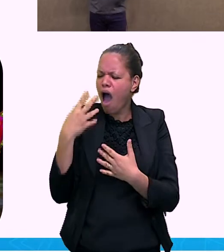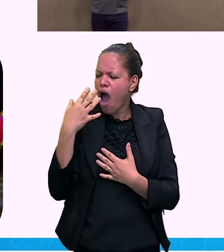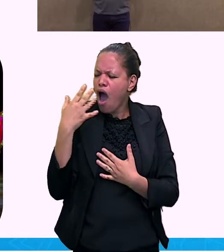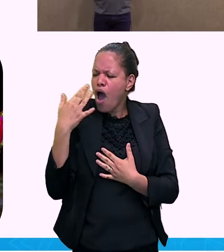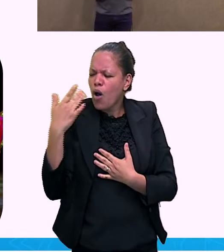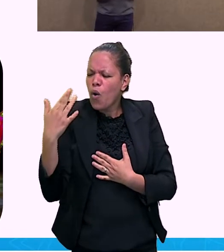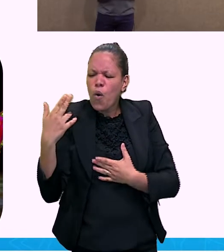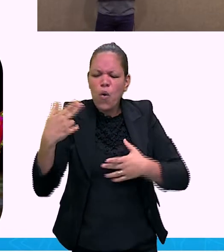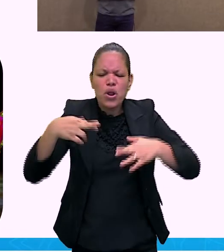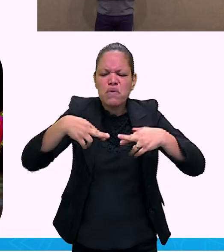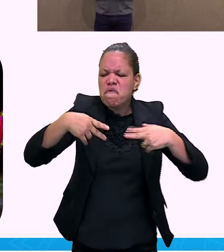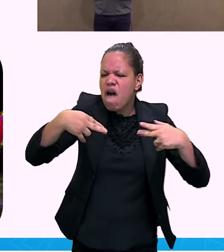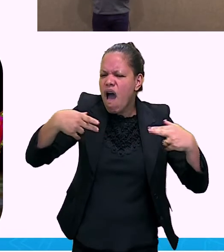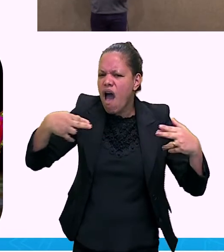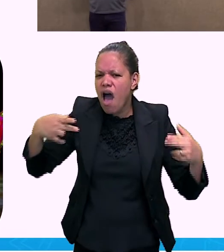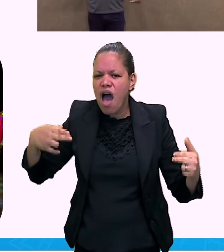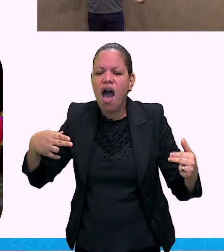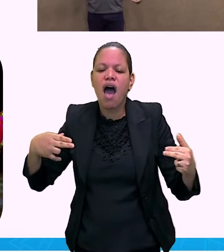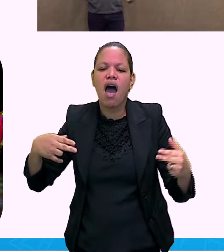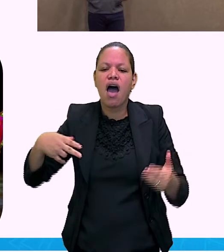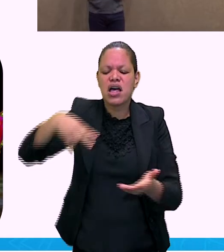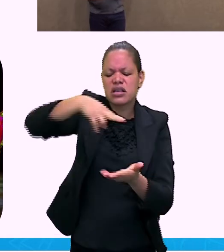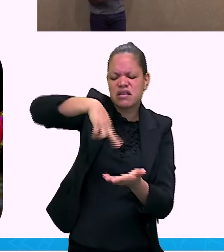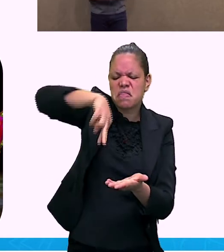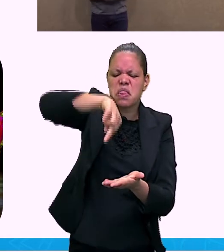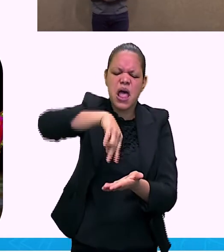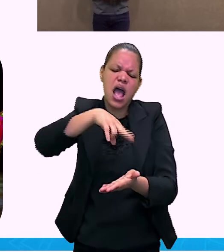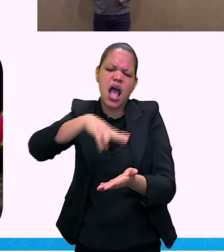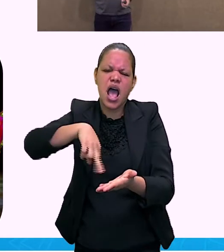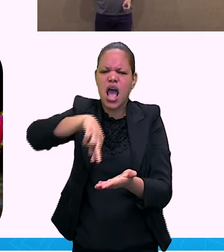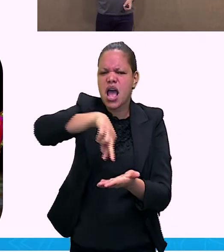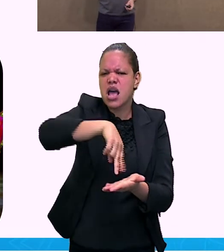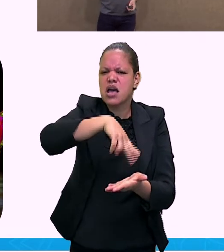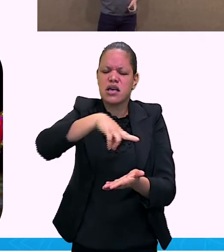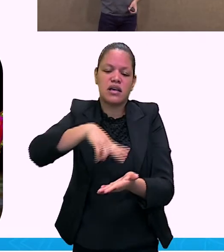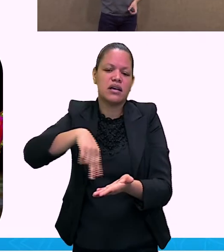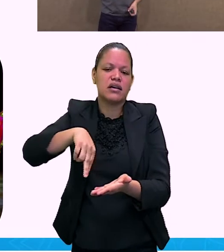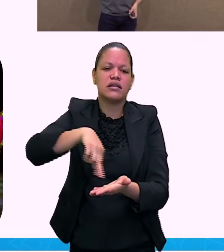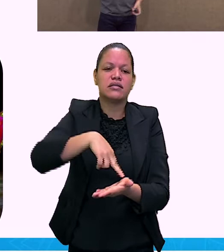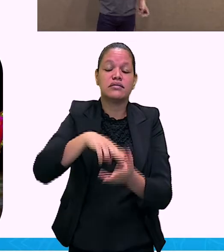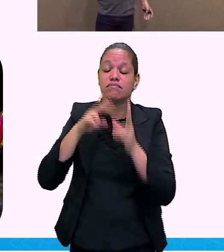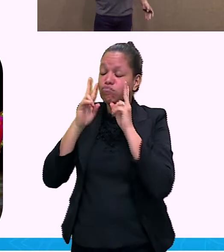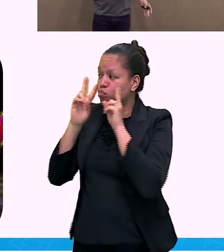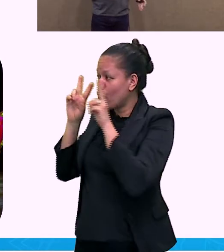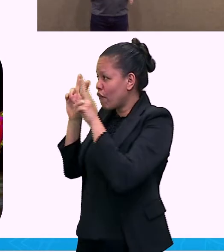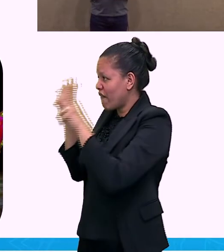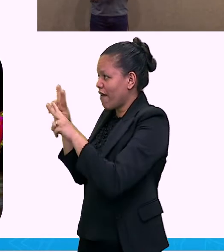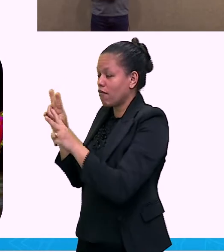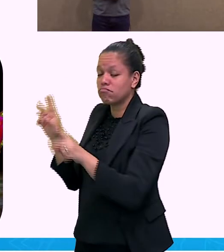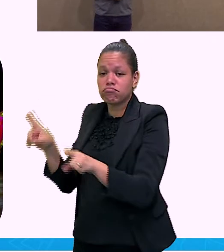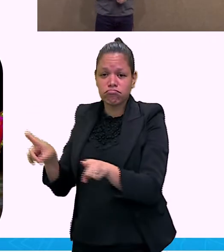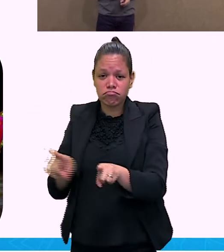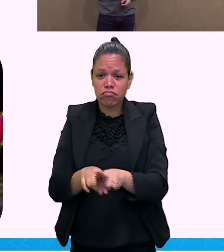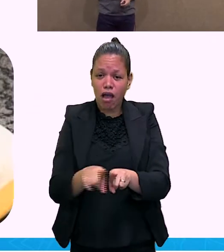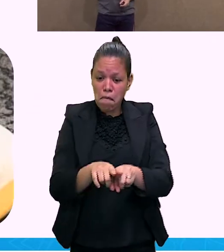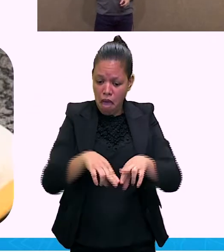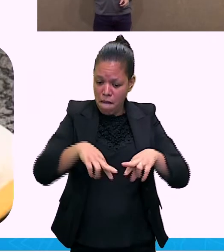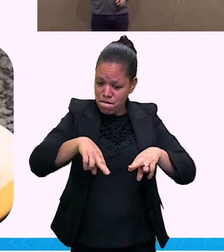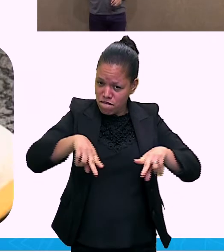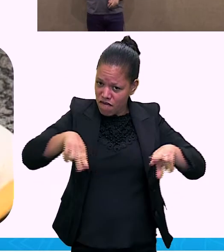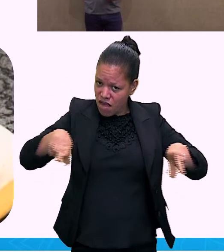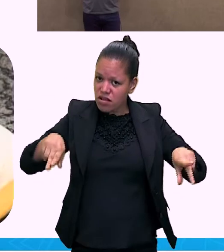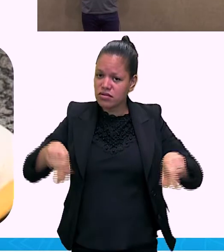com danças rodadas, né, mulheres com saias rodadas. Então nós conseguimos aí ver também essa grande diversidade